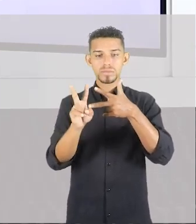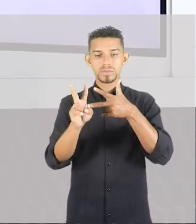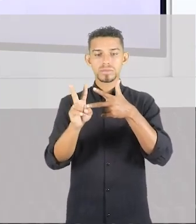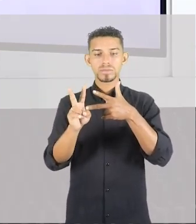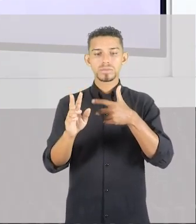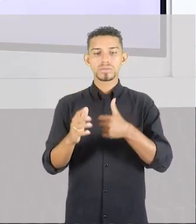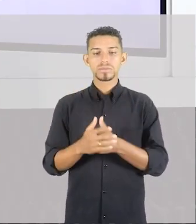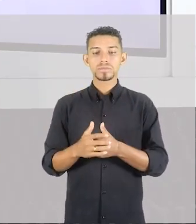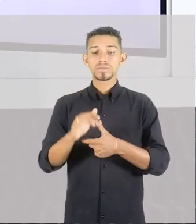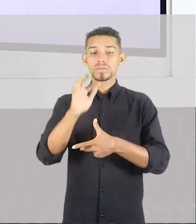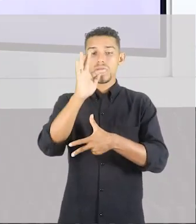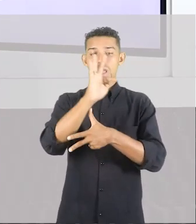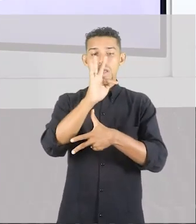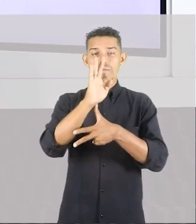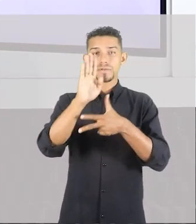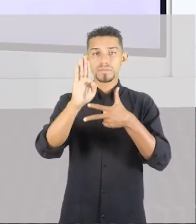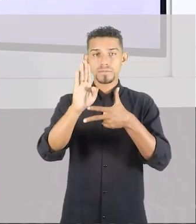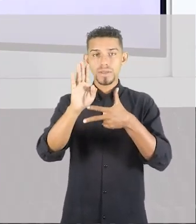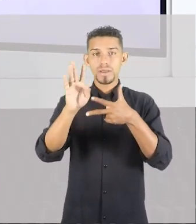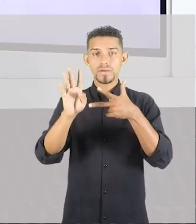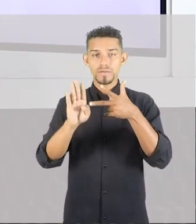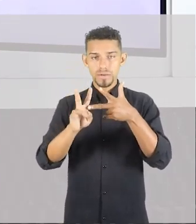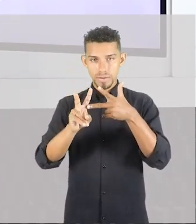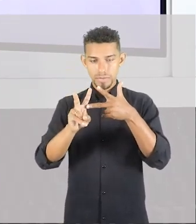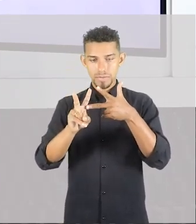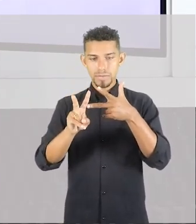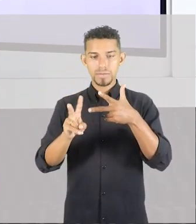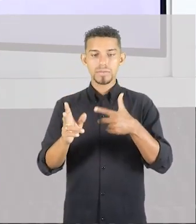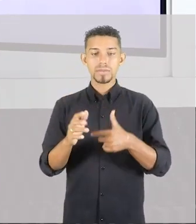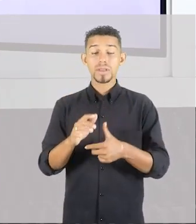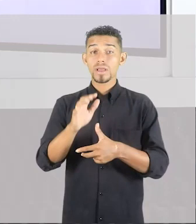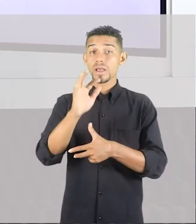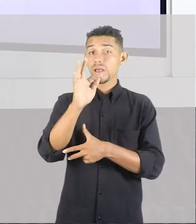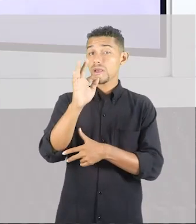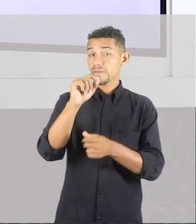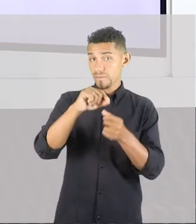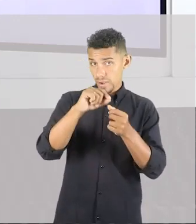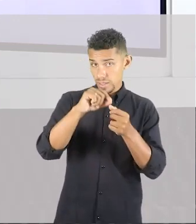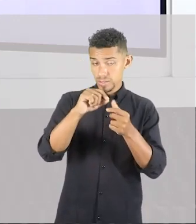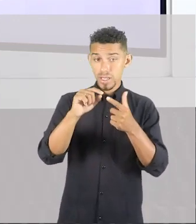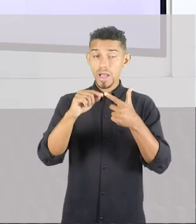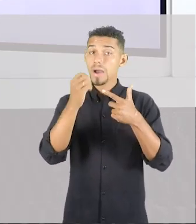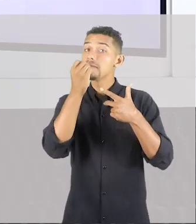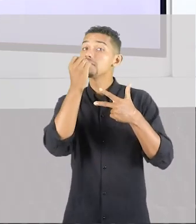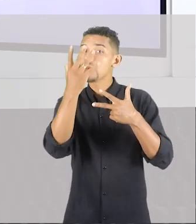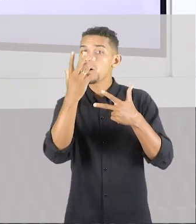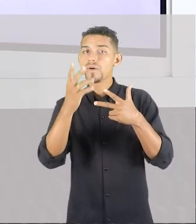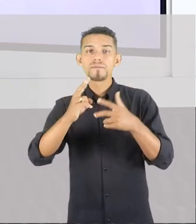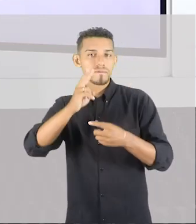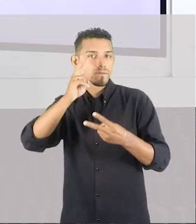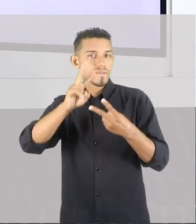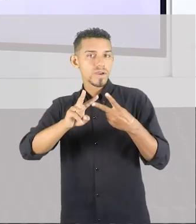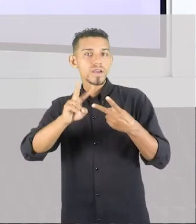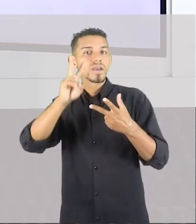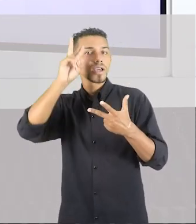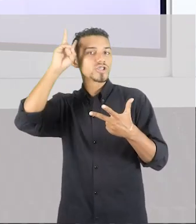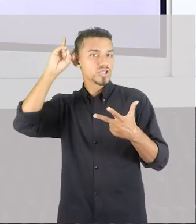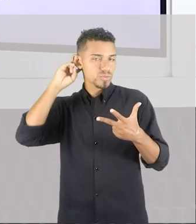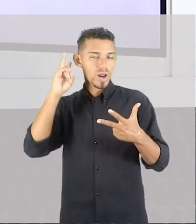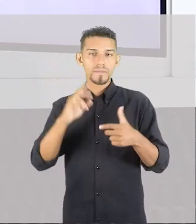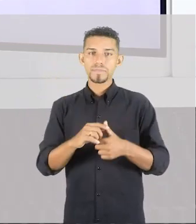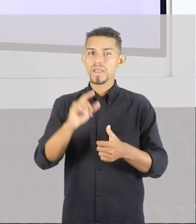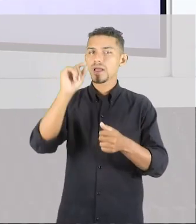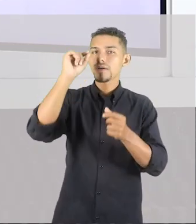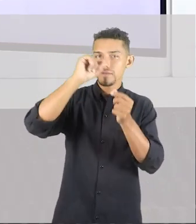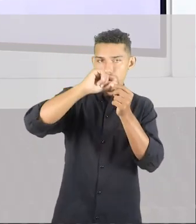V. F, B, V. Então, assim, ó. Faça bom vestibular. Faça